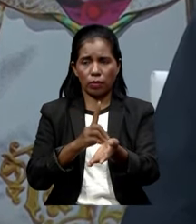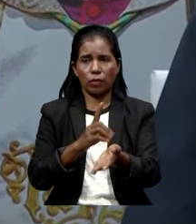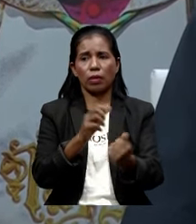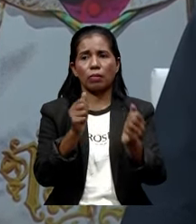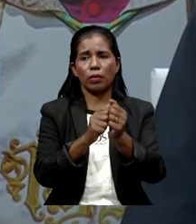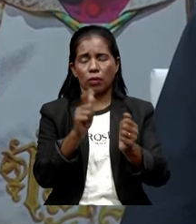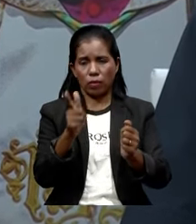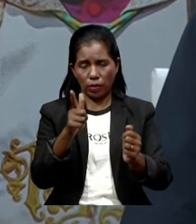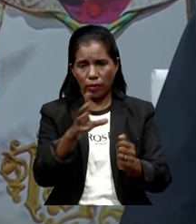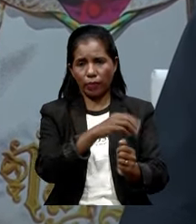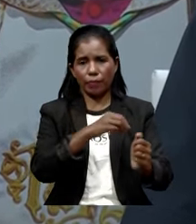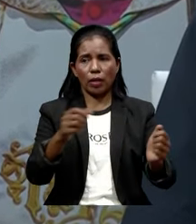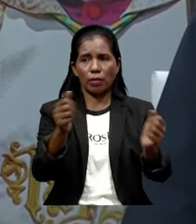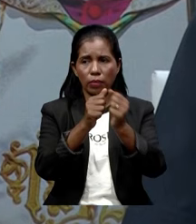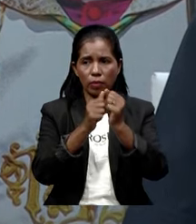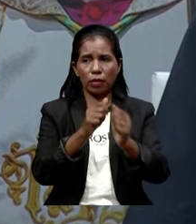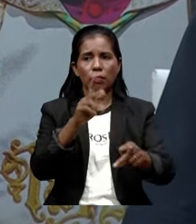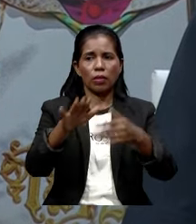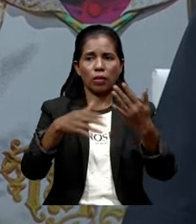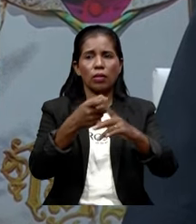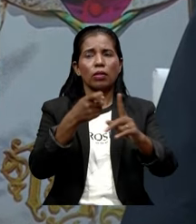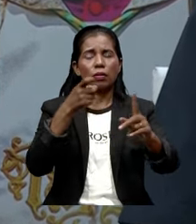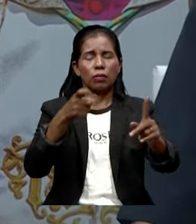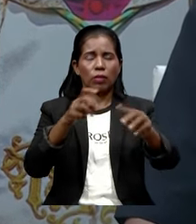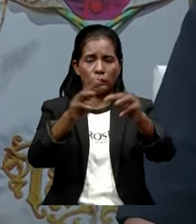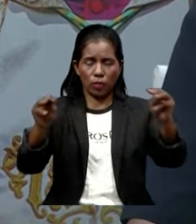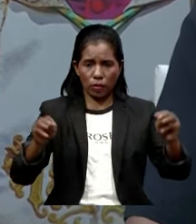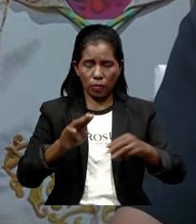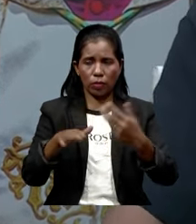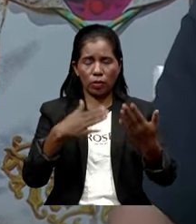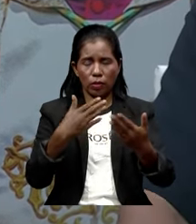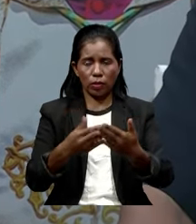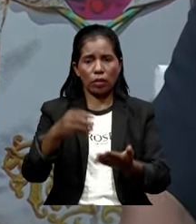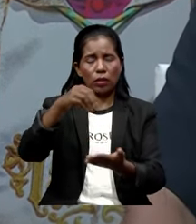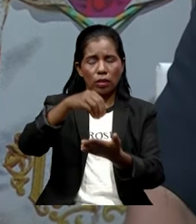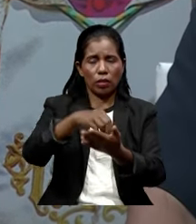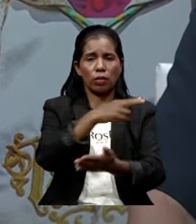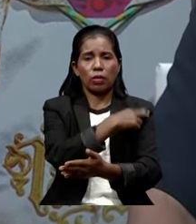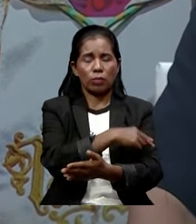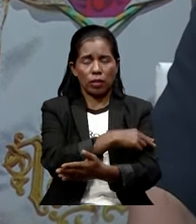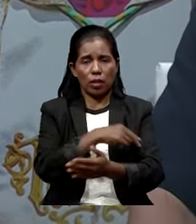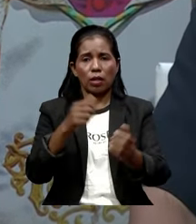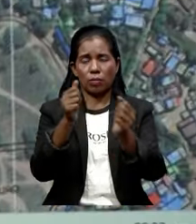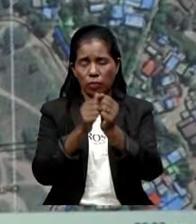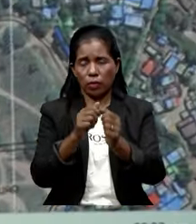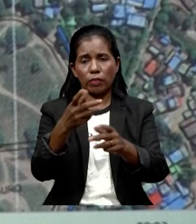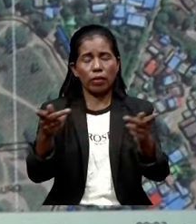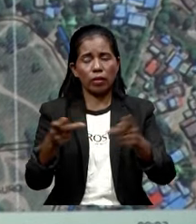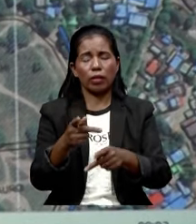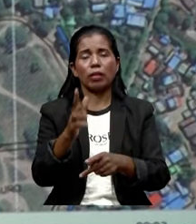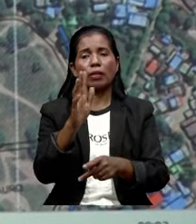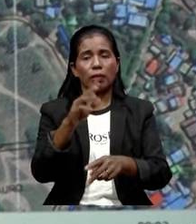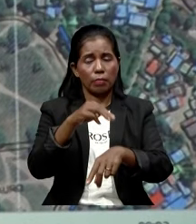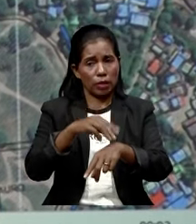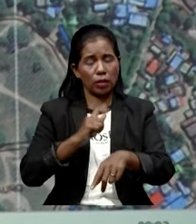Rua Nulo, onde acompanha peregrino Sira russo cada município, no Mos monta ou na pós Rua Nulo e a fate missa tacitolo, a tu